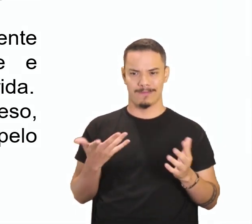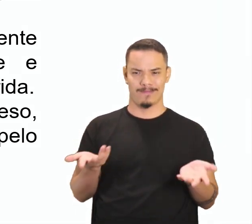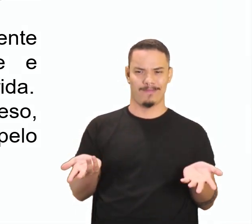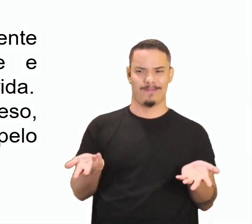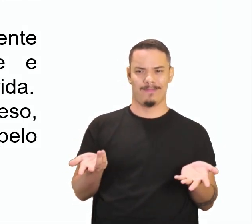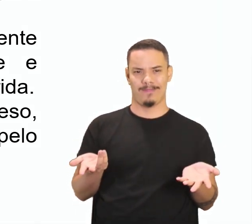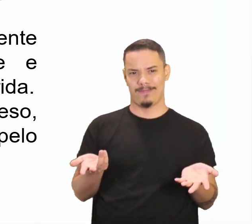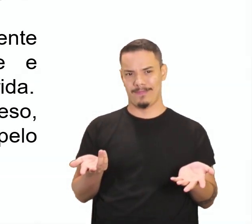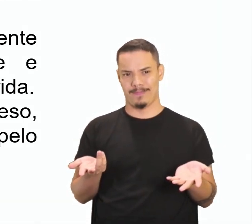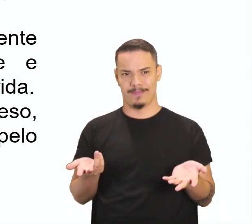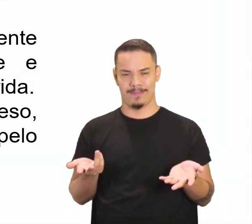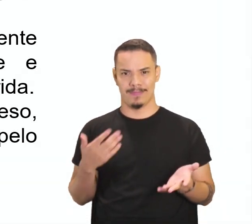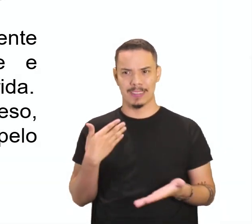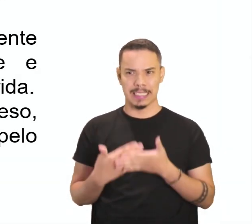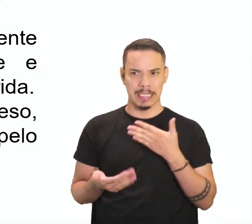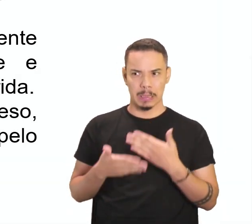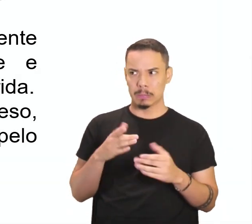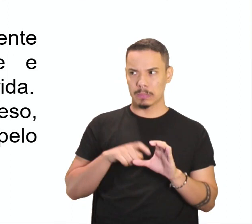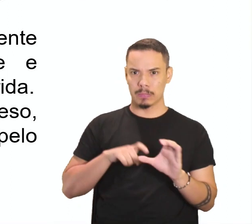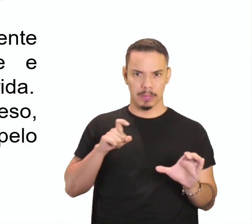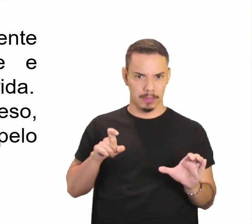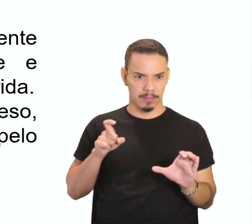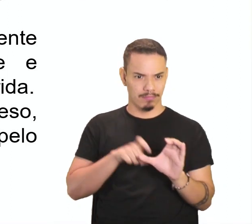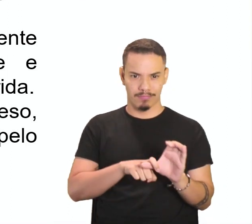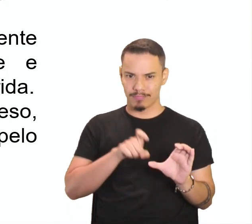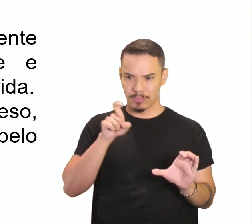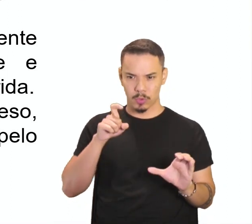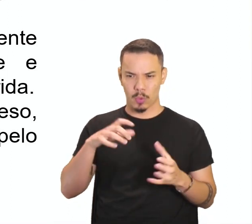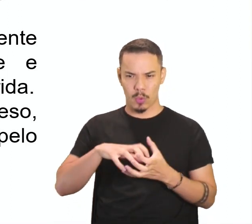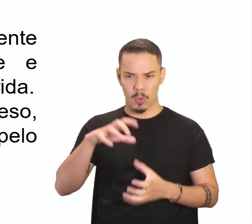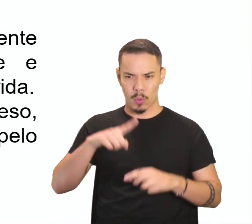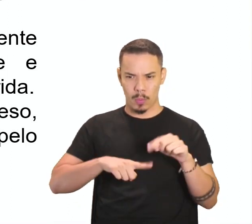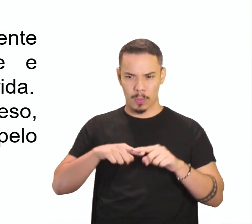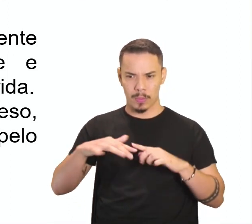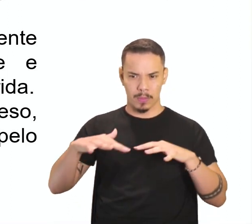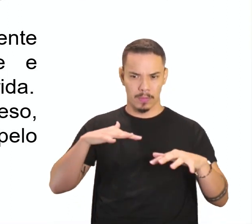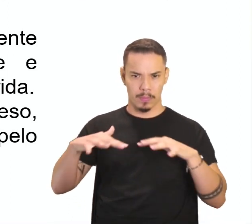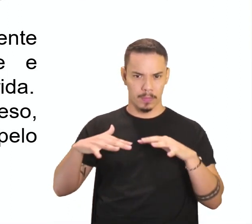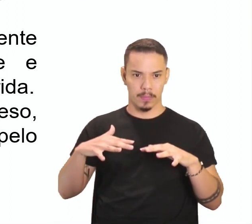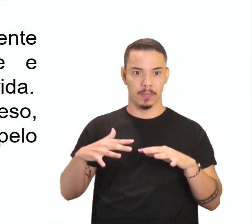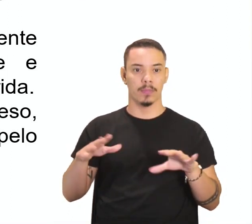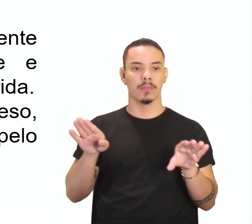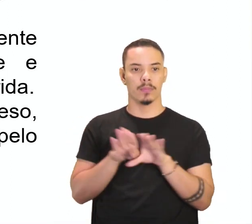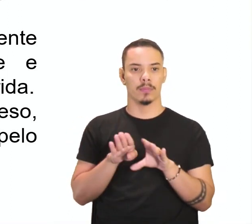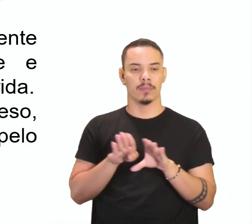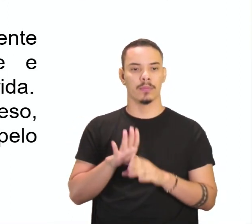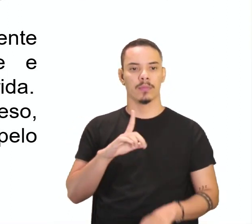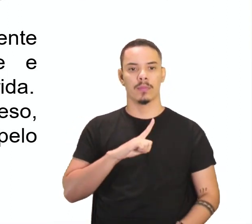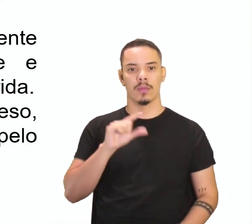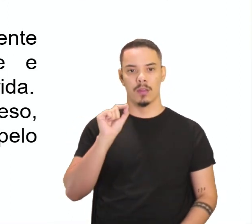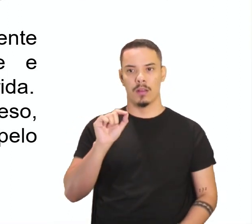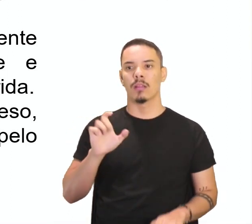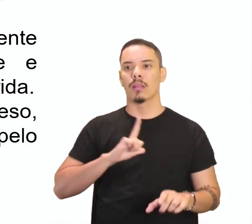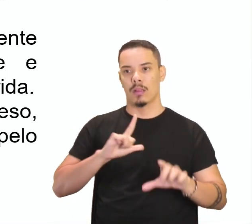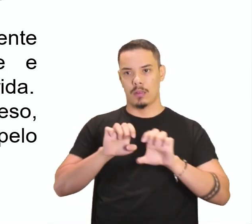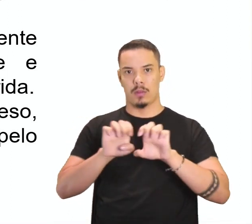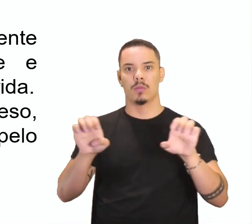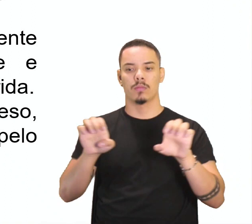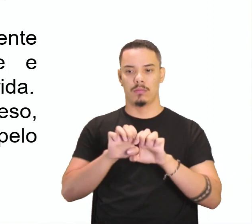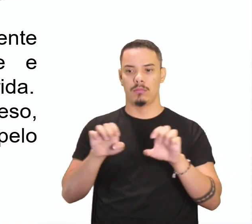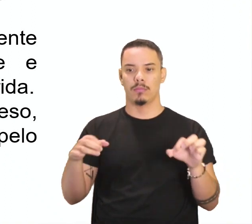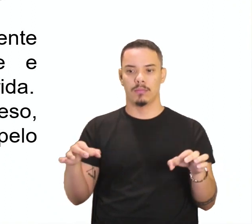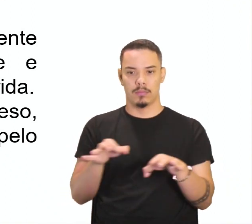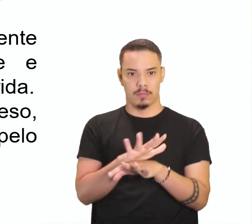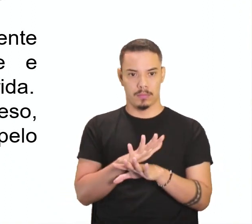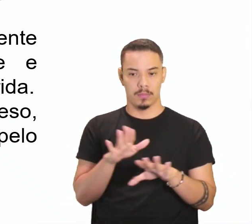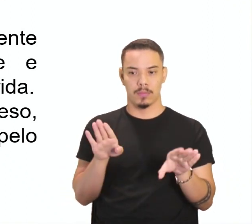né? Independe, quer dizer, não depende de o corpo entrar em movimento. Nós temos até uma equaçãozinha, né? Deise,